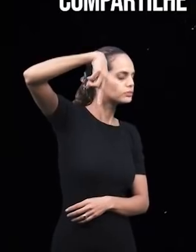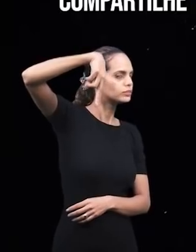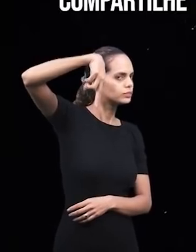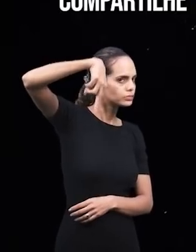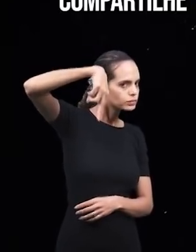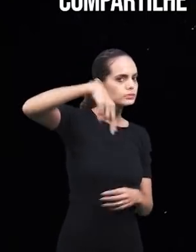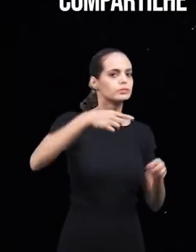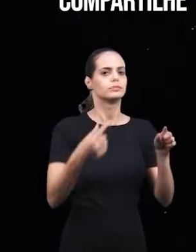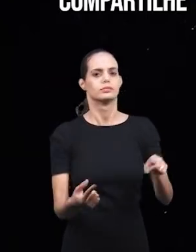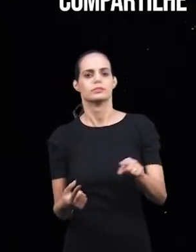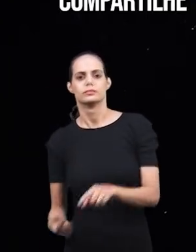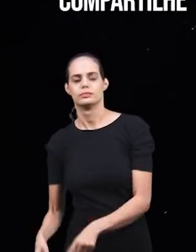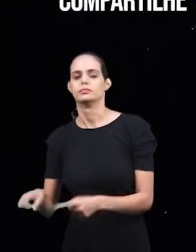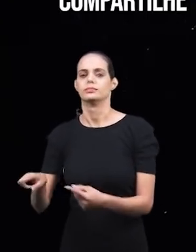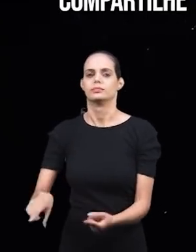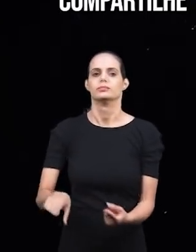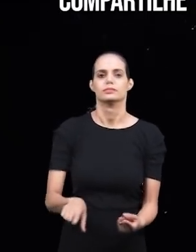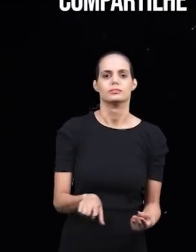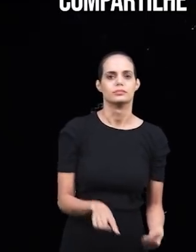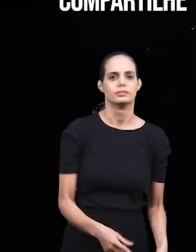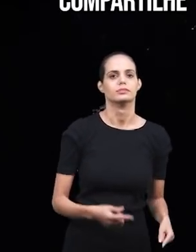levantou.